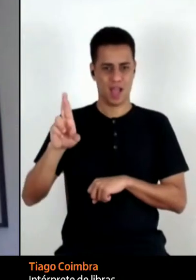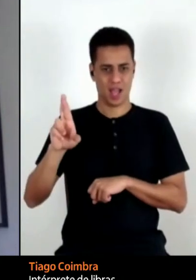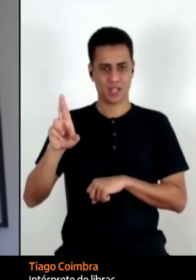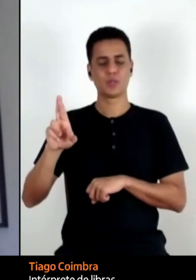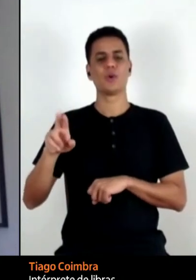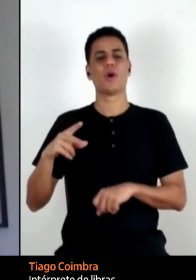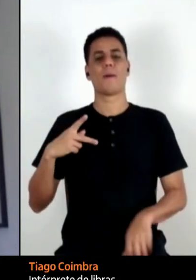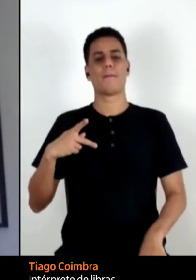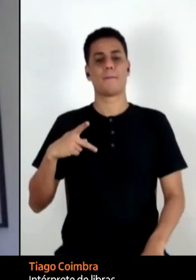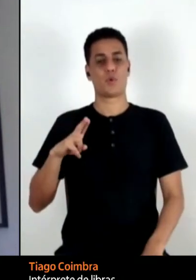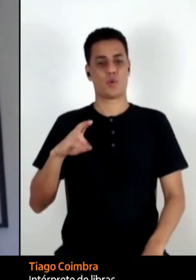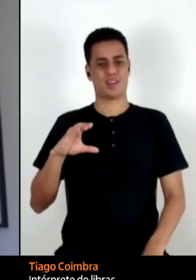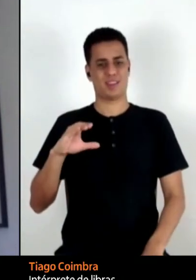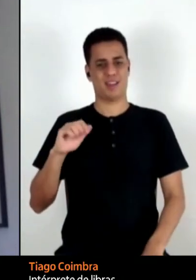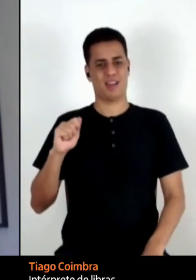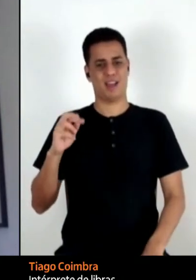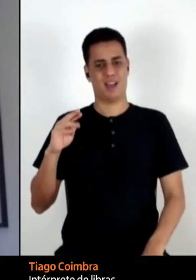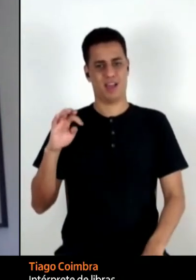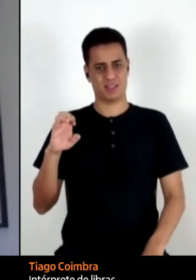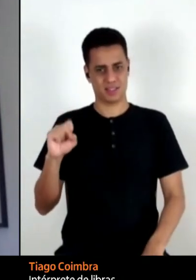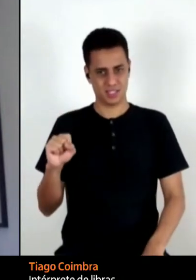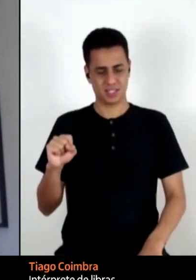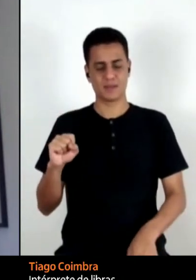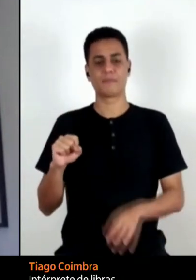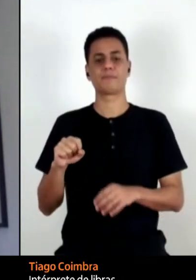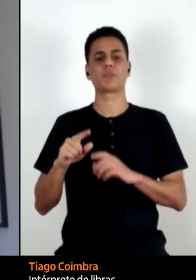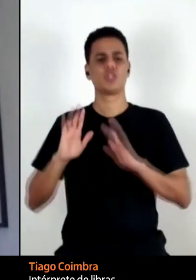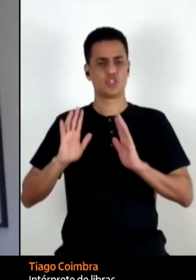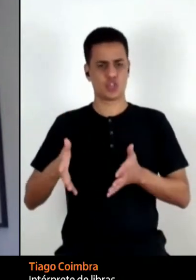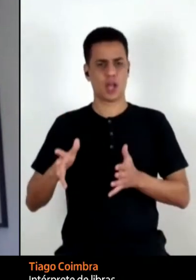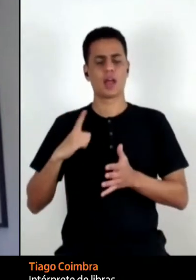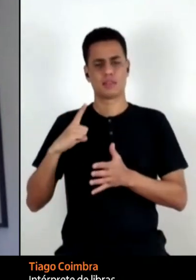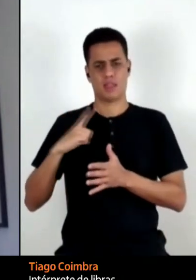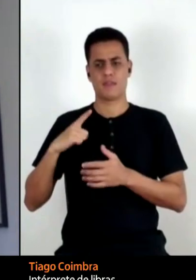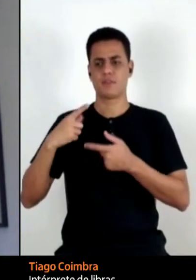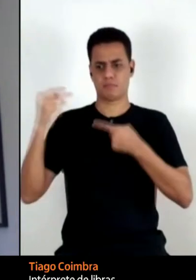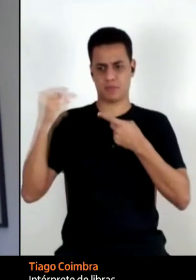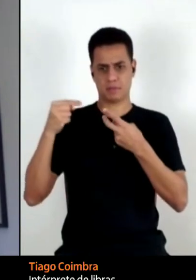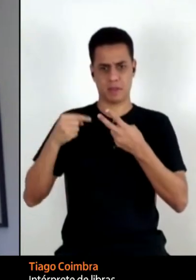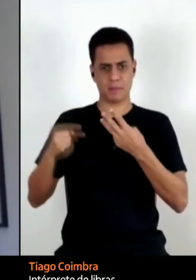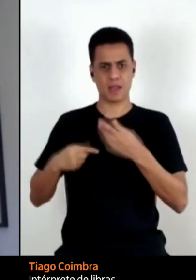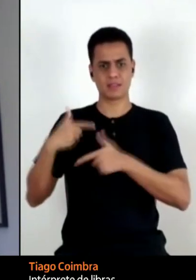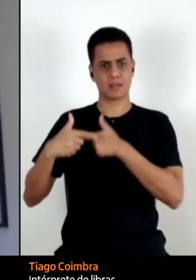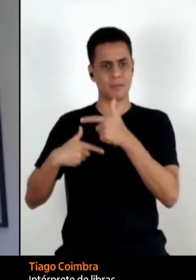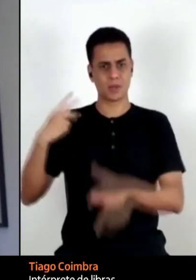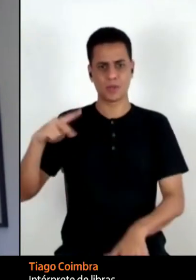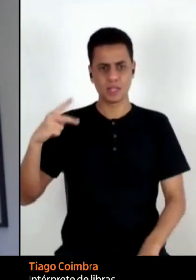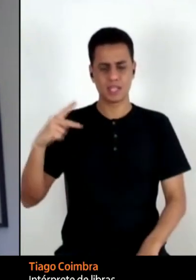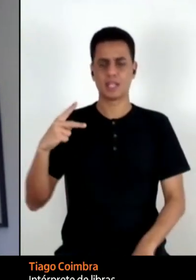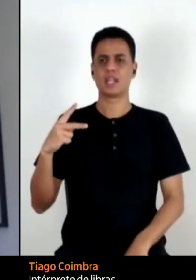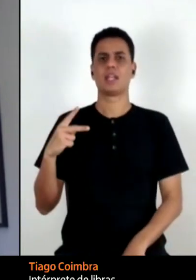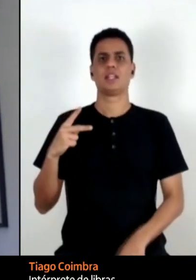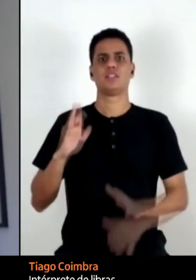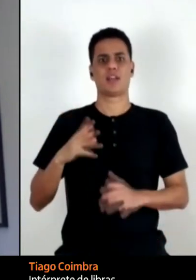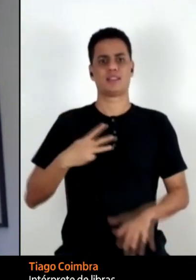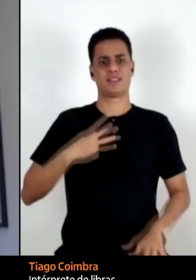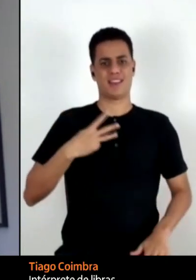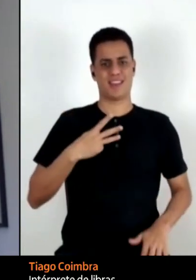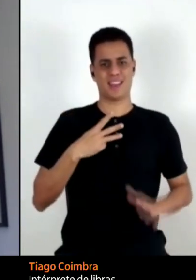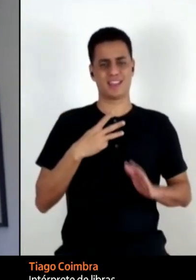USP. Ele teve retrospectivas da obra dele acontecendo nessas últimas 3 décadas, nas